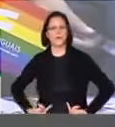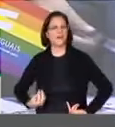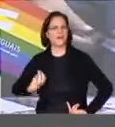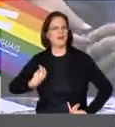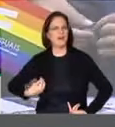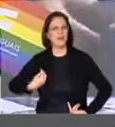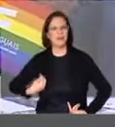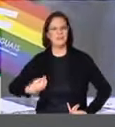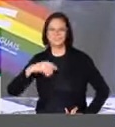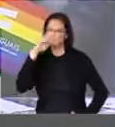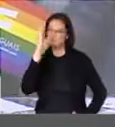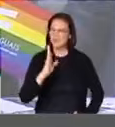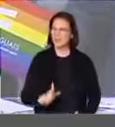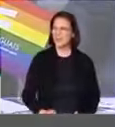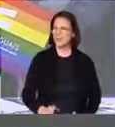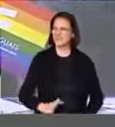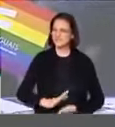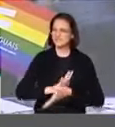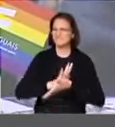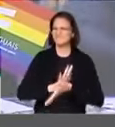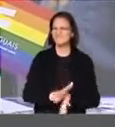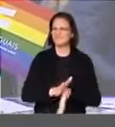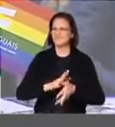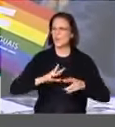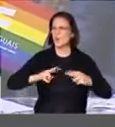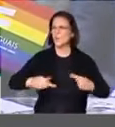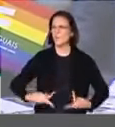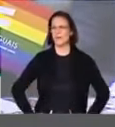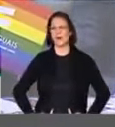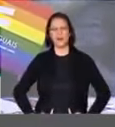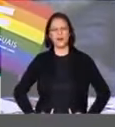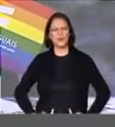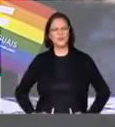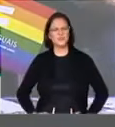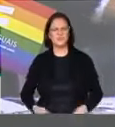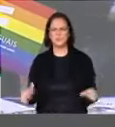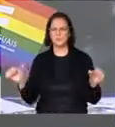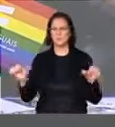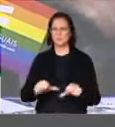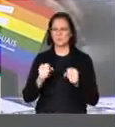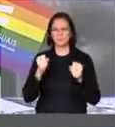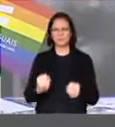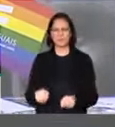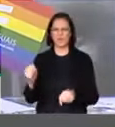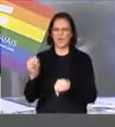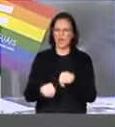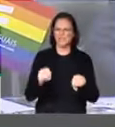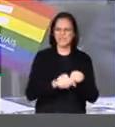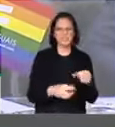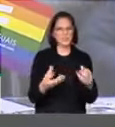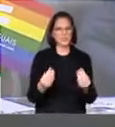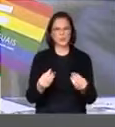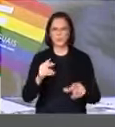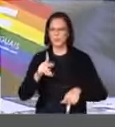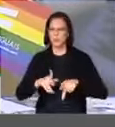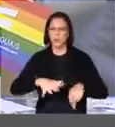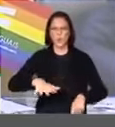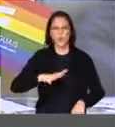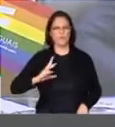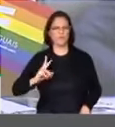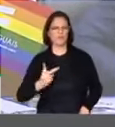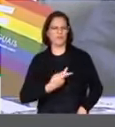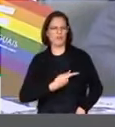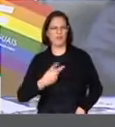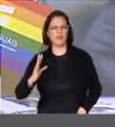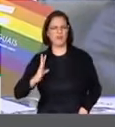uma desumanização simbólica e literal, num país que mais assassina a população trans de todo o mundo, num